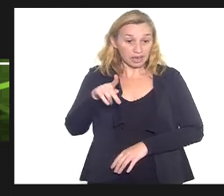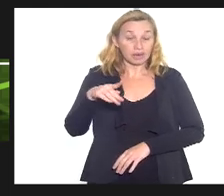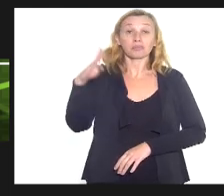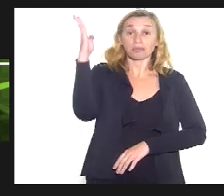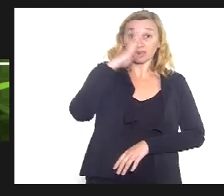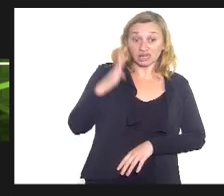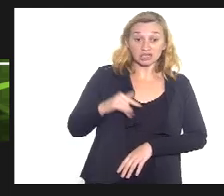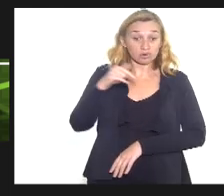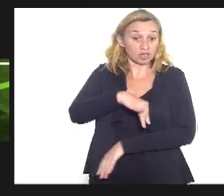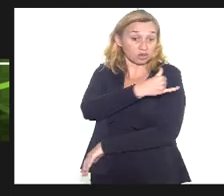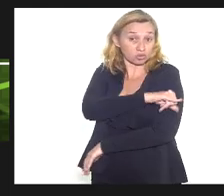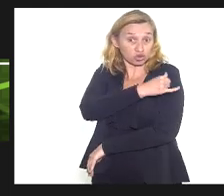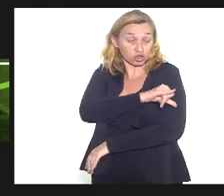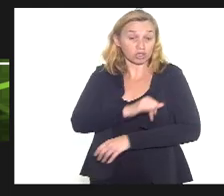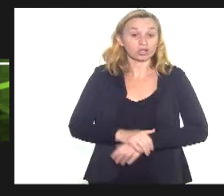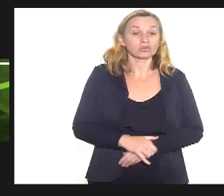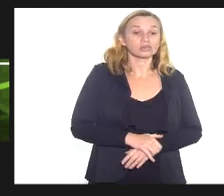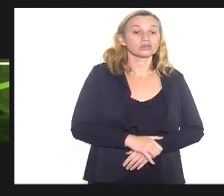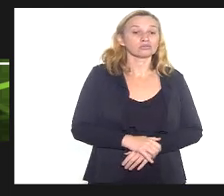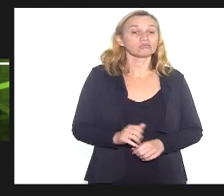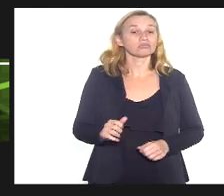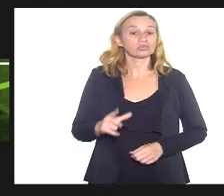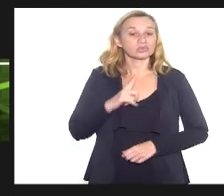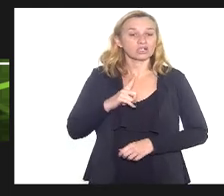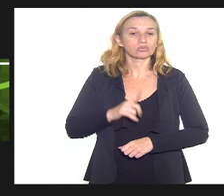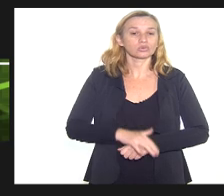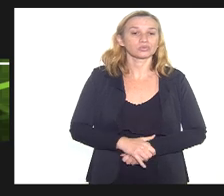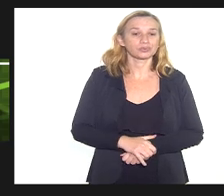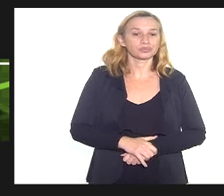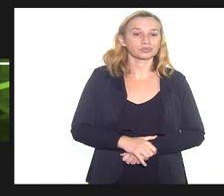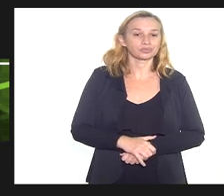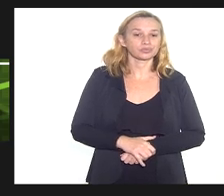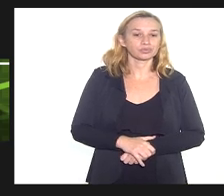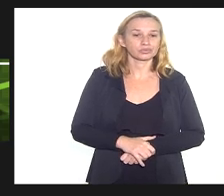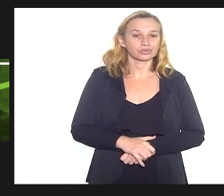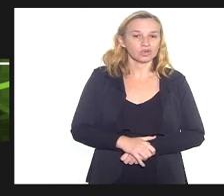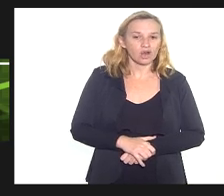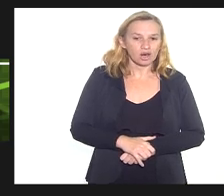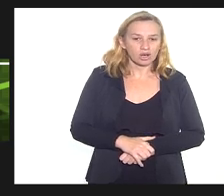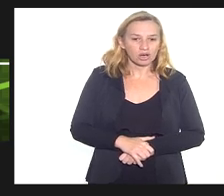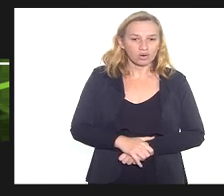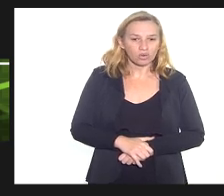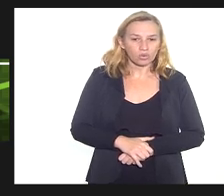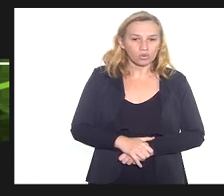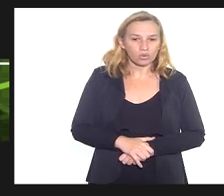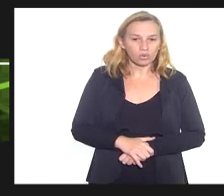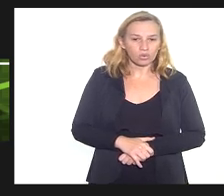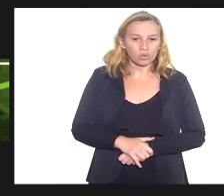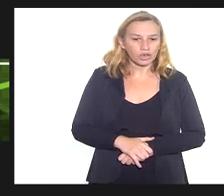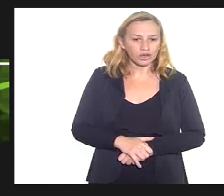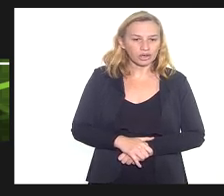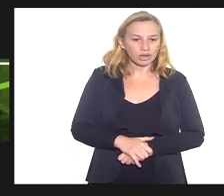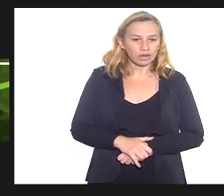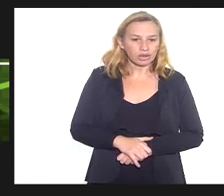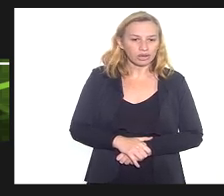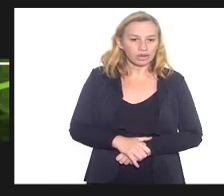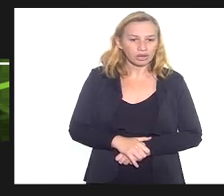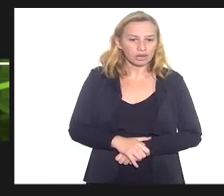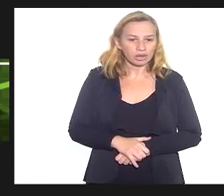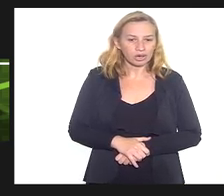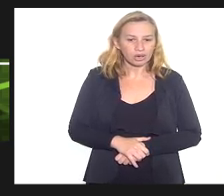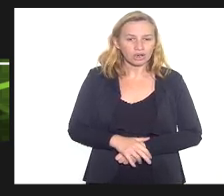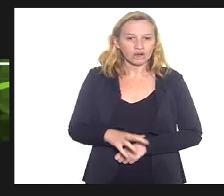Janeiro. Nós possuímos a Hutchison, que faz parte do